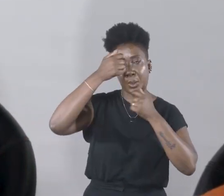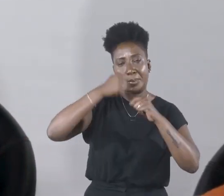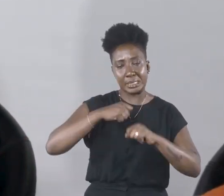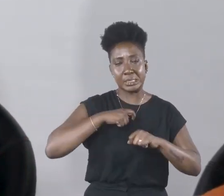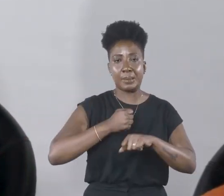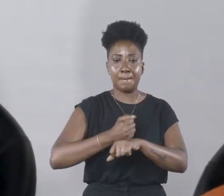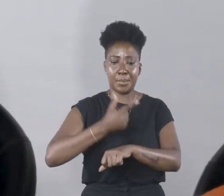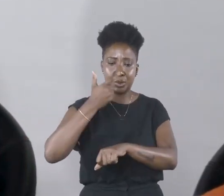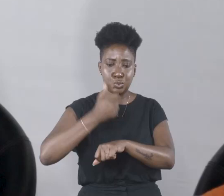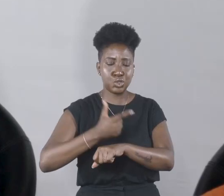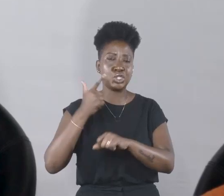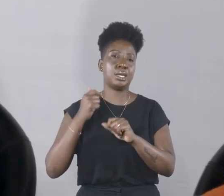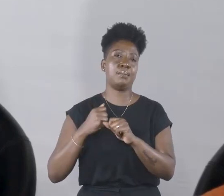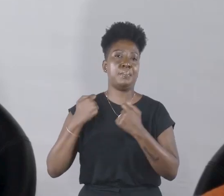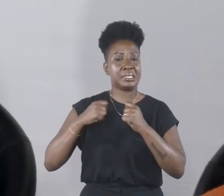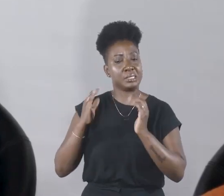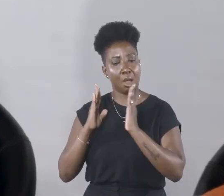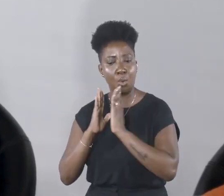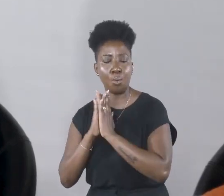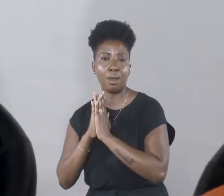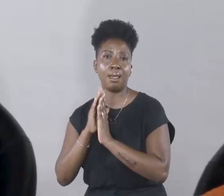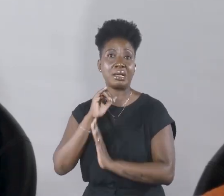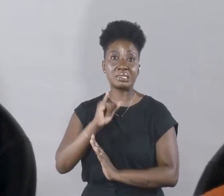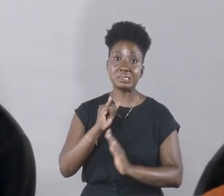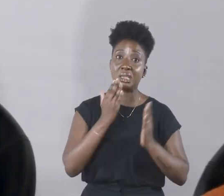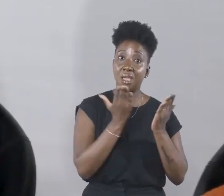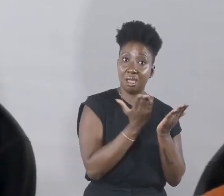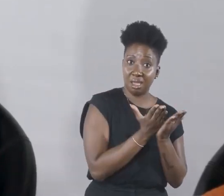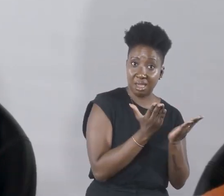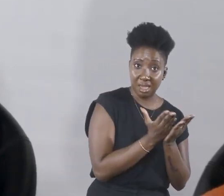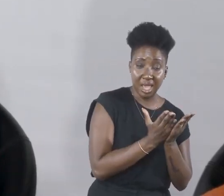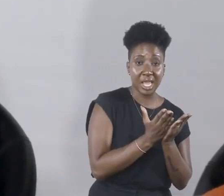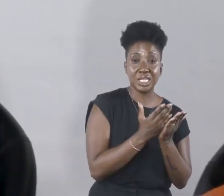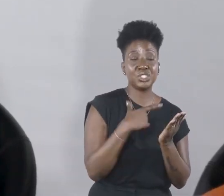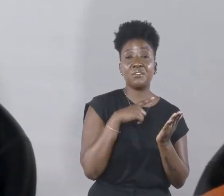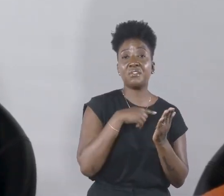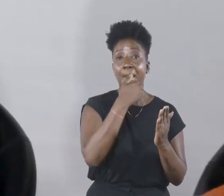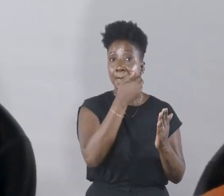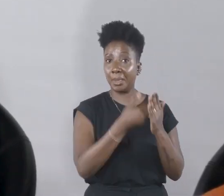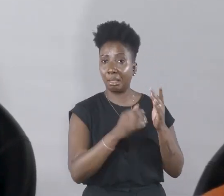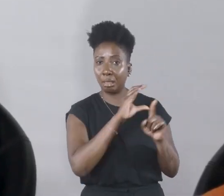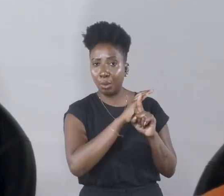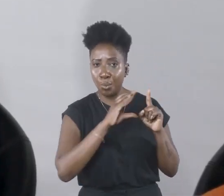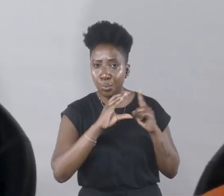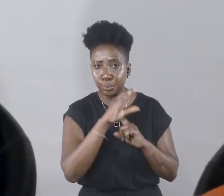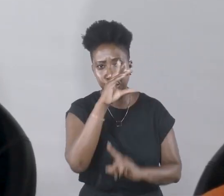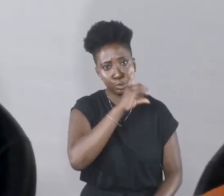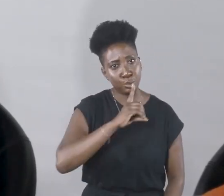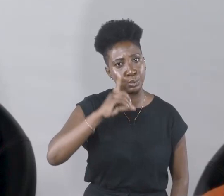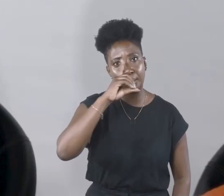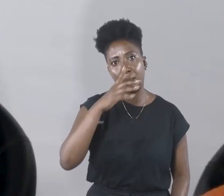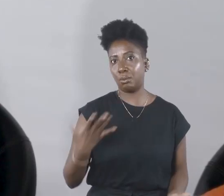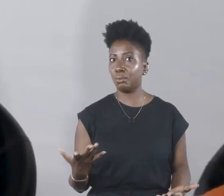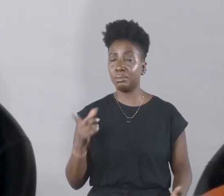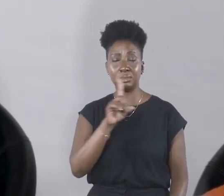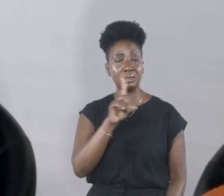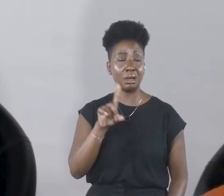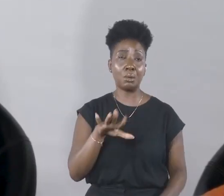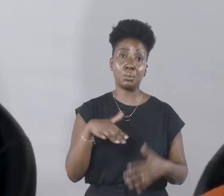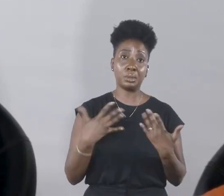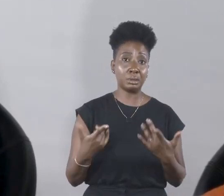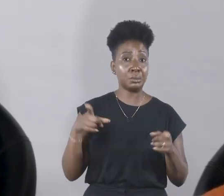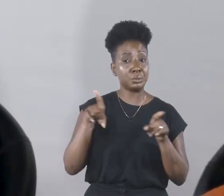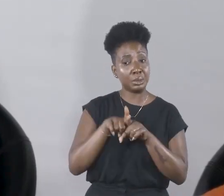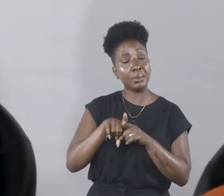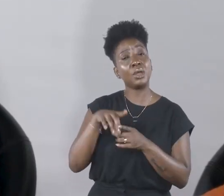ele precisa rezar 7 vezes por dia, para entender, é evangélico, ele não vai perder a missa dele no domingo. E a partir daí, para essa empresa